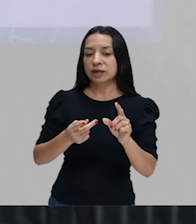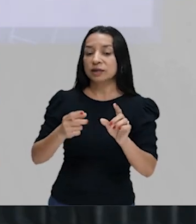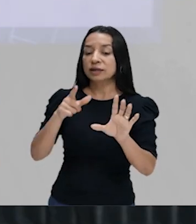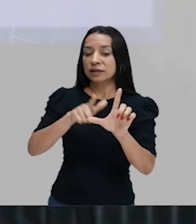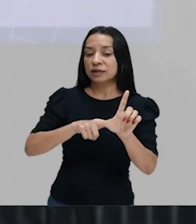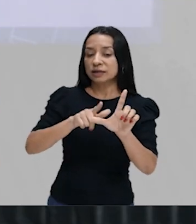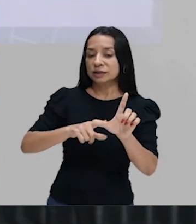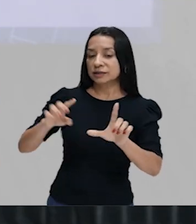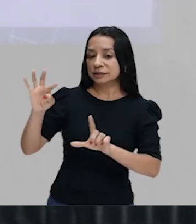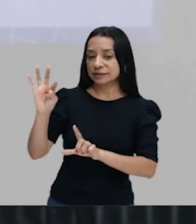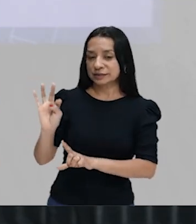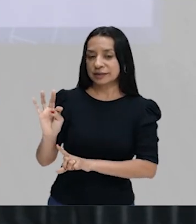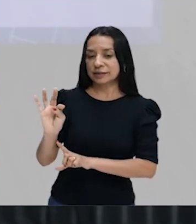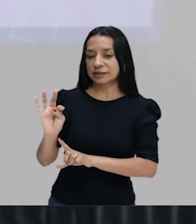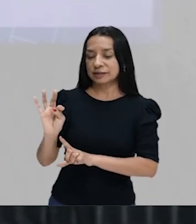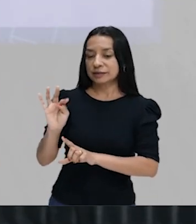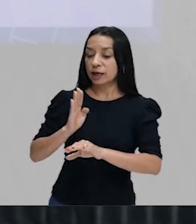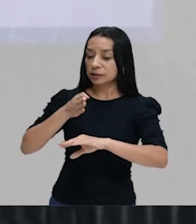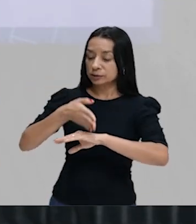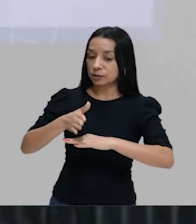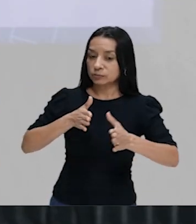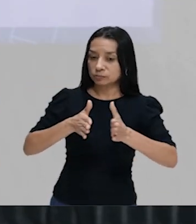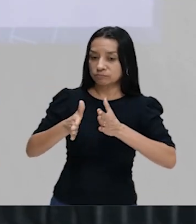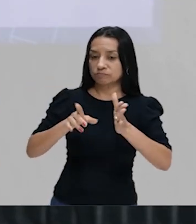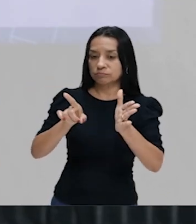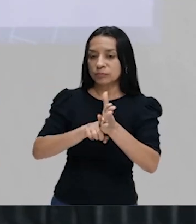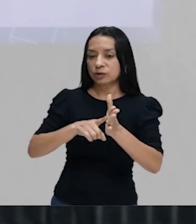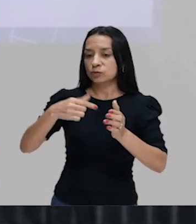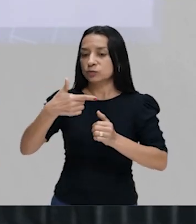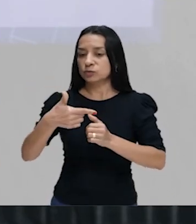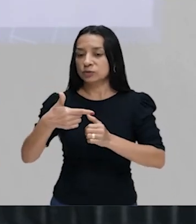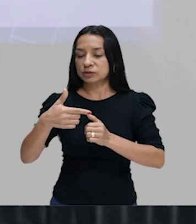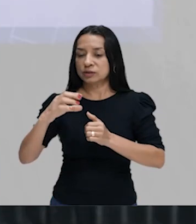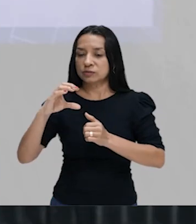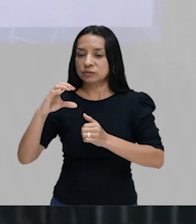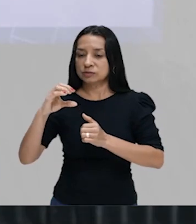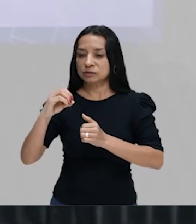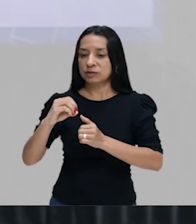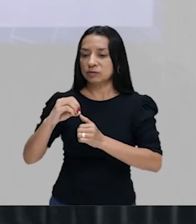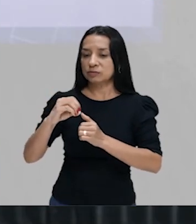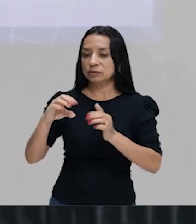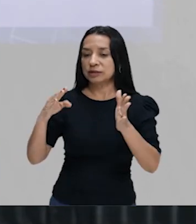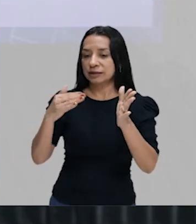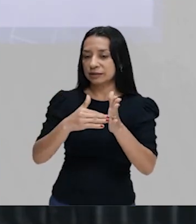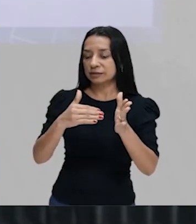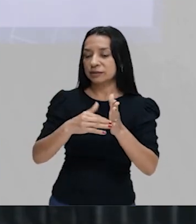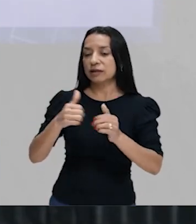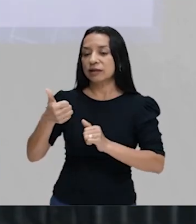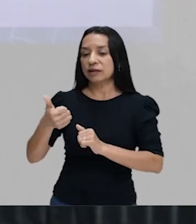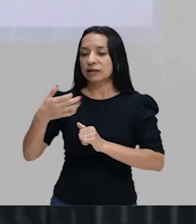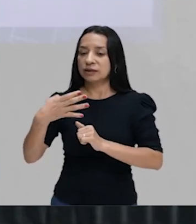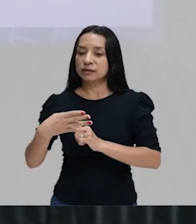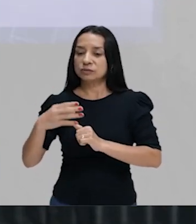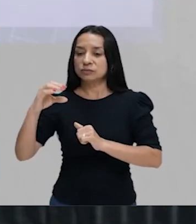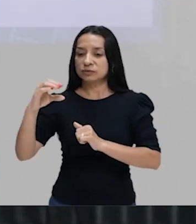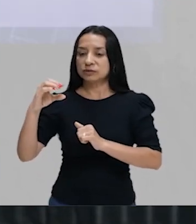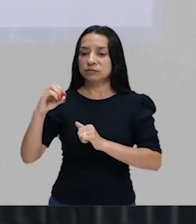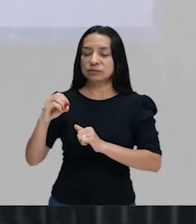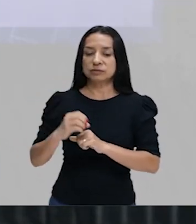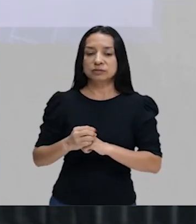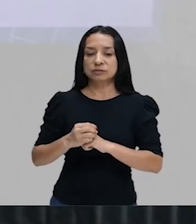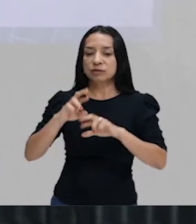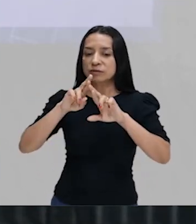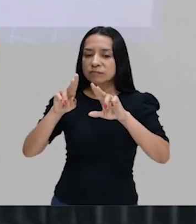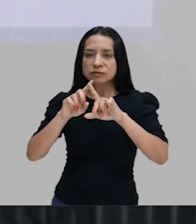do intervalo, né, de menos 2 graus Celsius até 14 graus Celsius, né? E essa